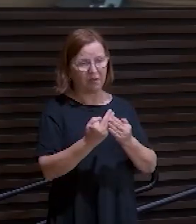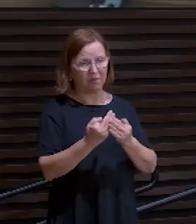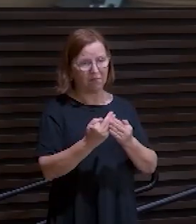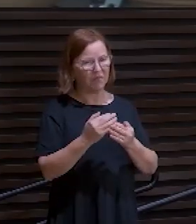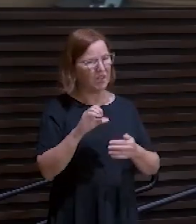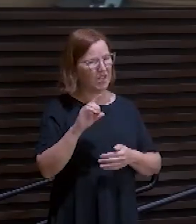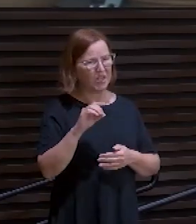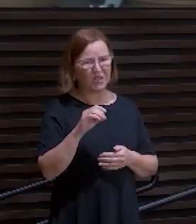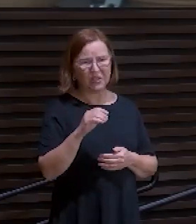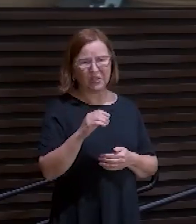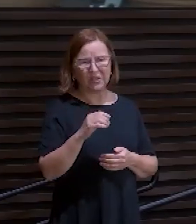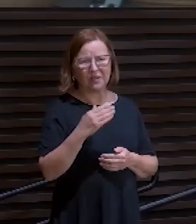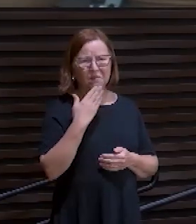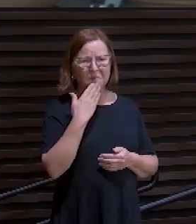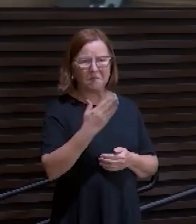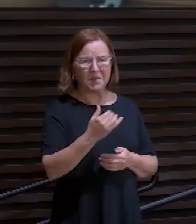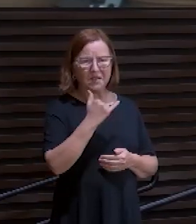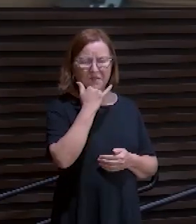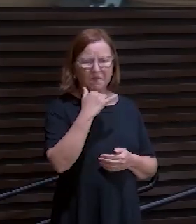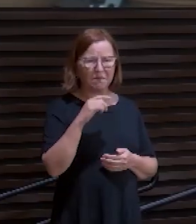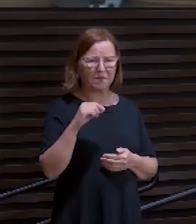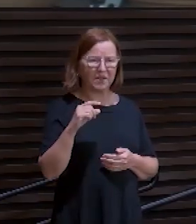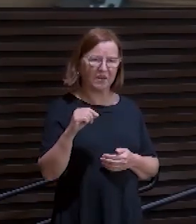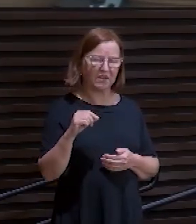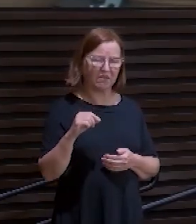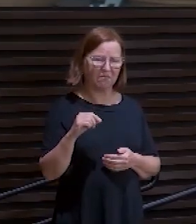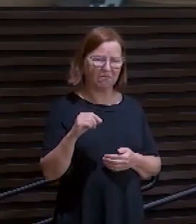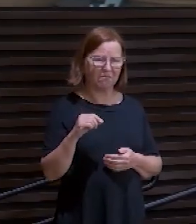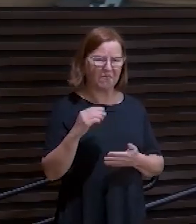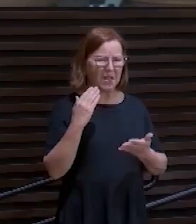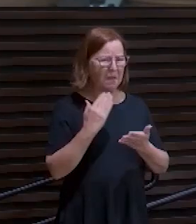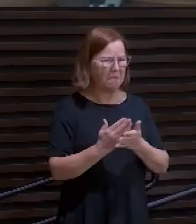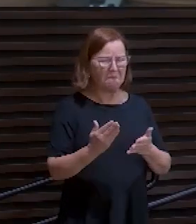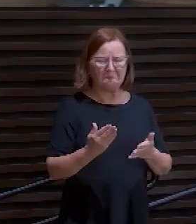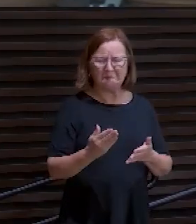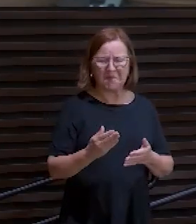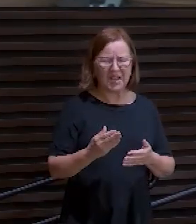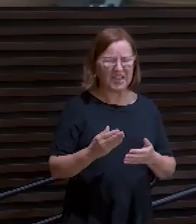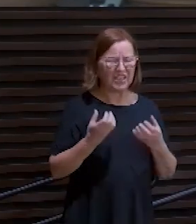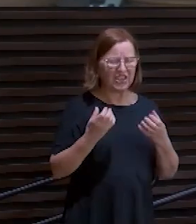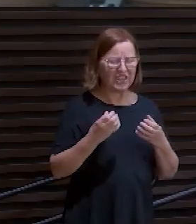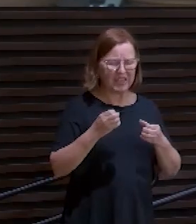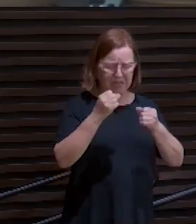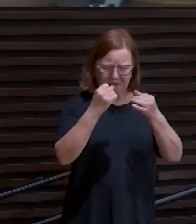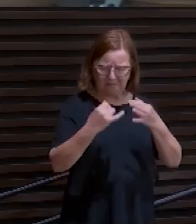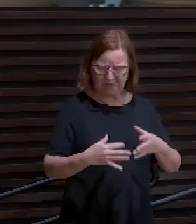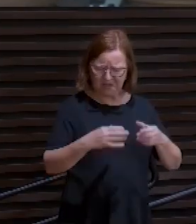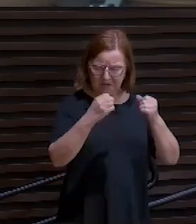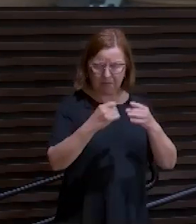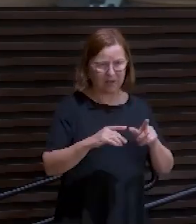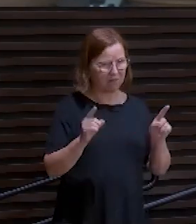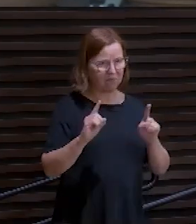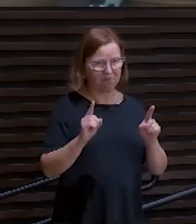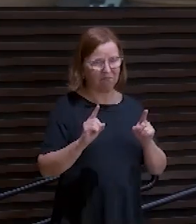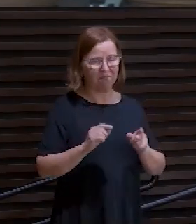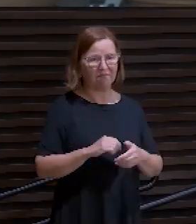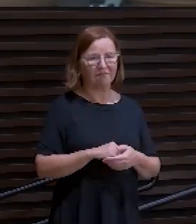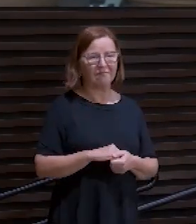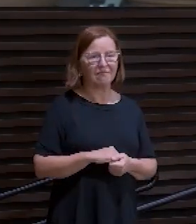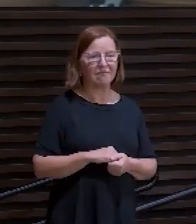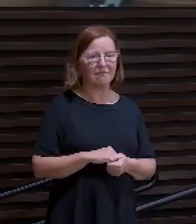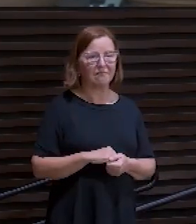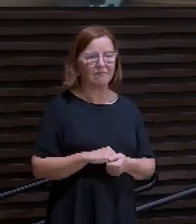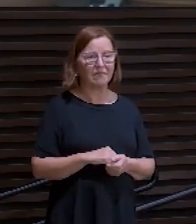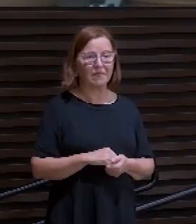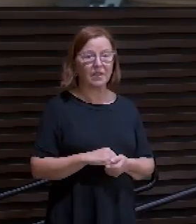Para de tentar dar motivações tolas e se explicar. Não tem explicação.